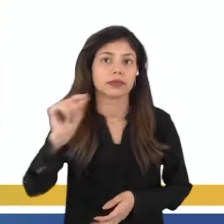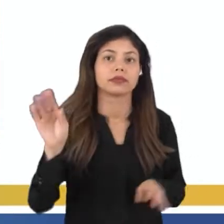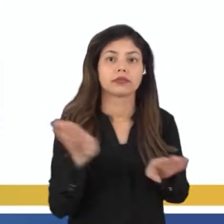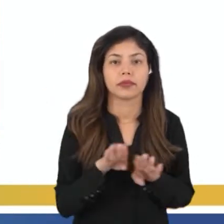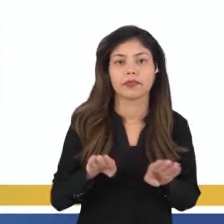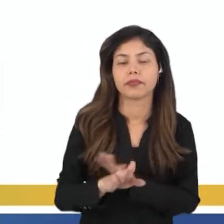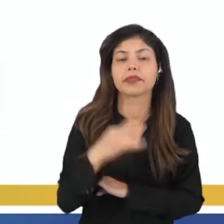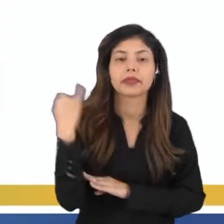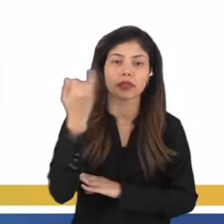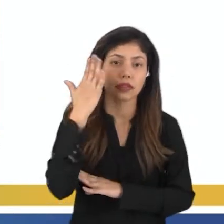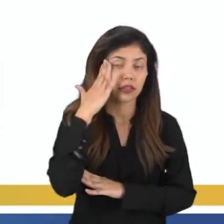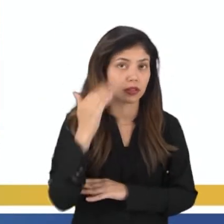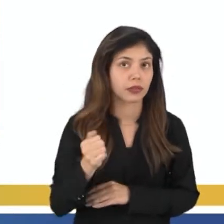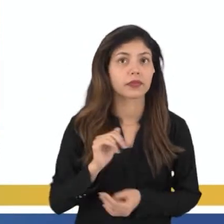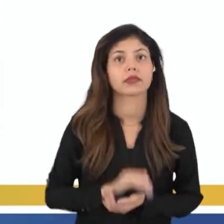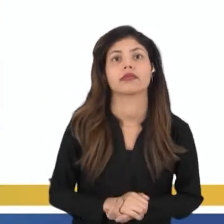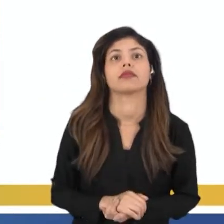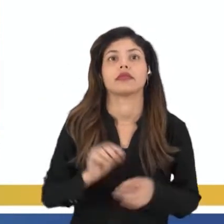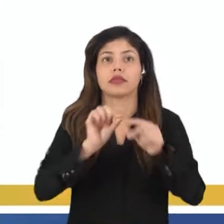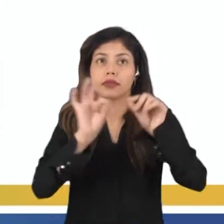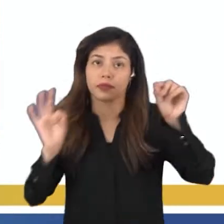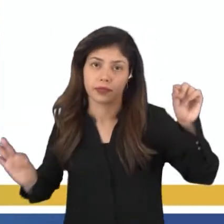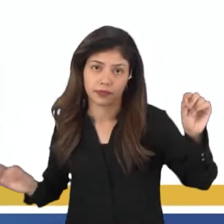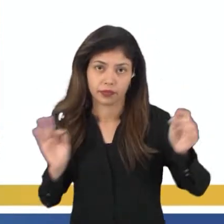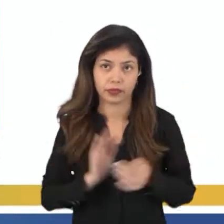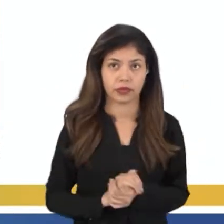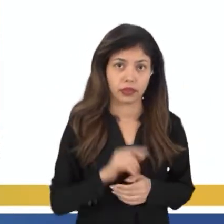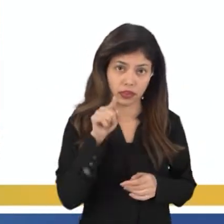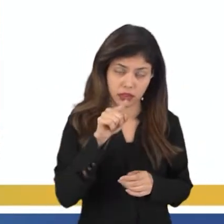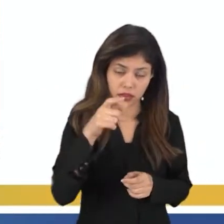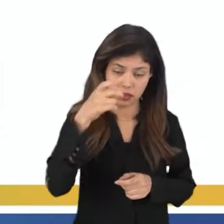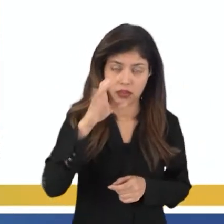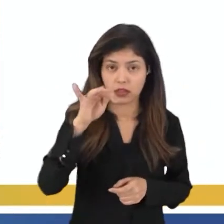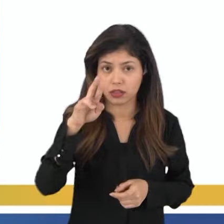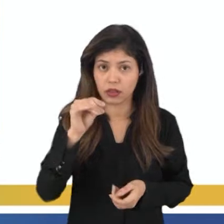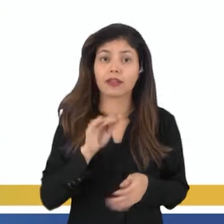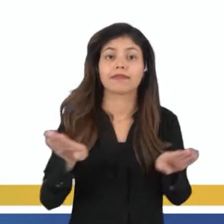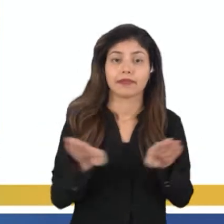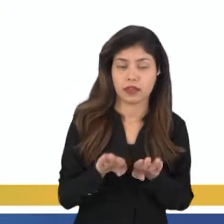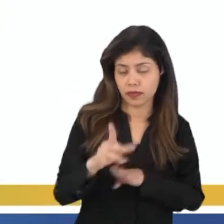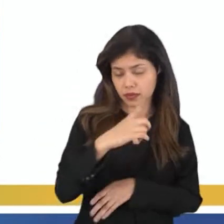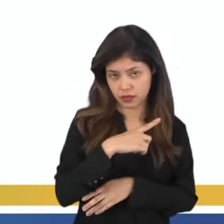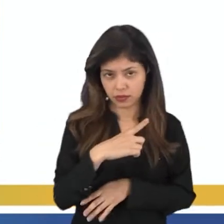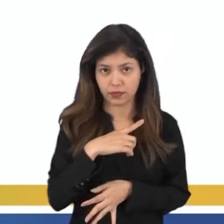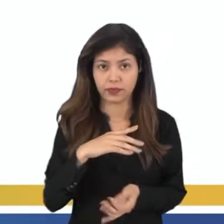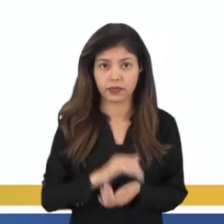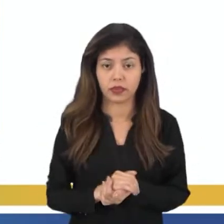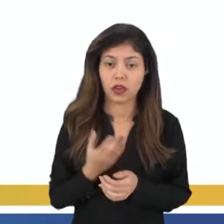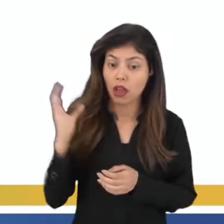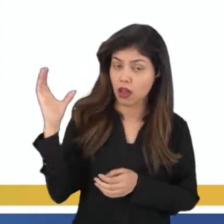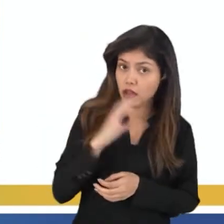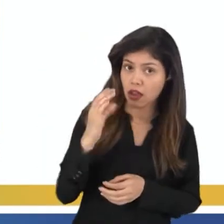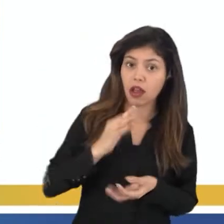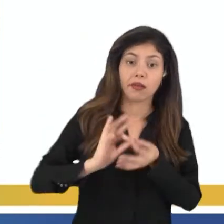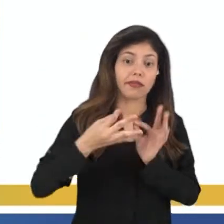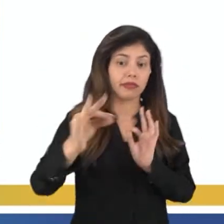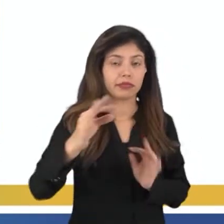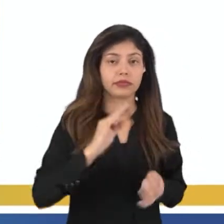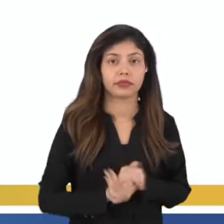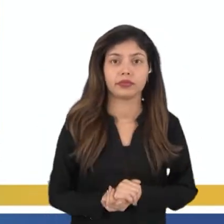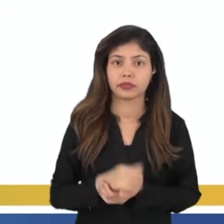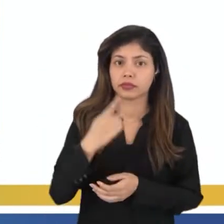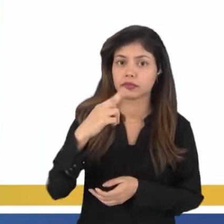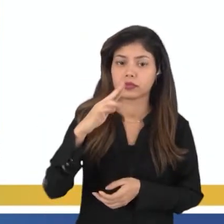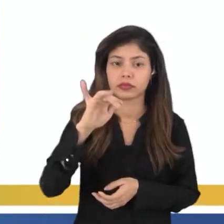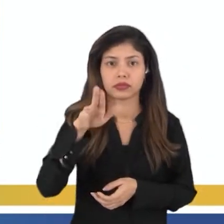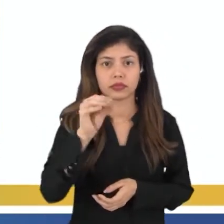importante lembrar que nesse mesmo trecho onde está Belém-Brasília, na região centro-oeste, há também um avanço de um projeto de